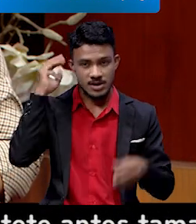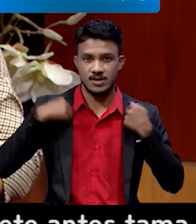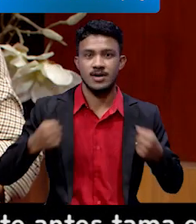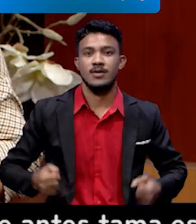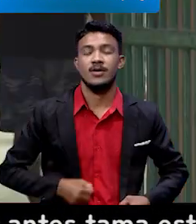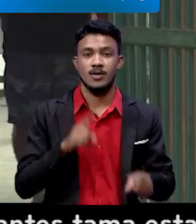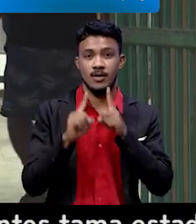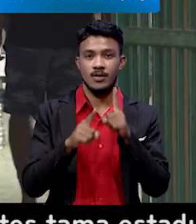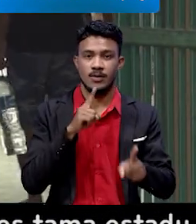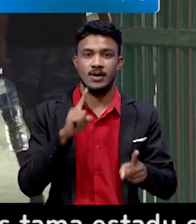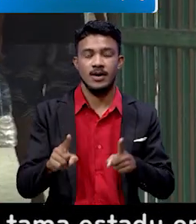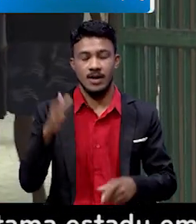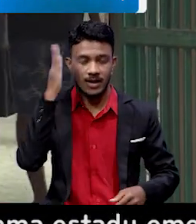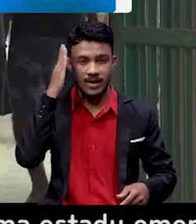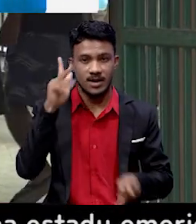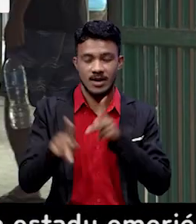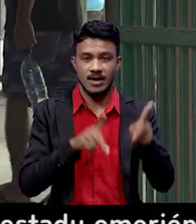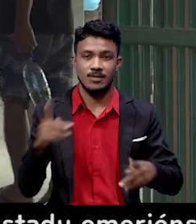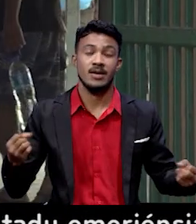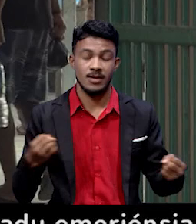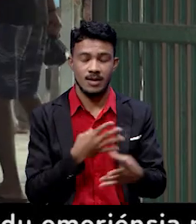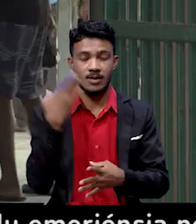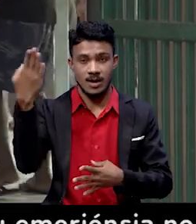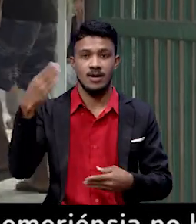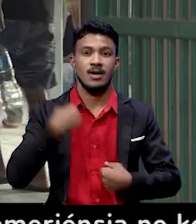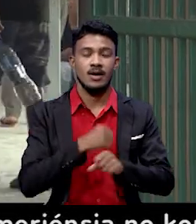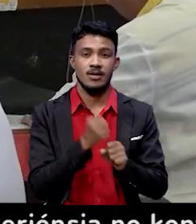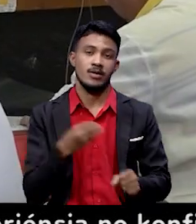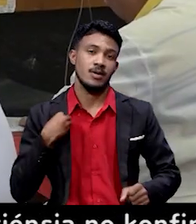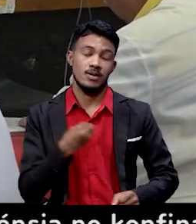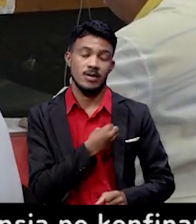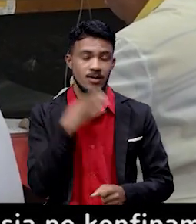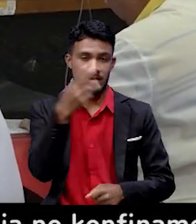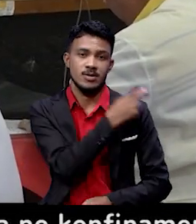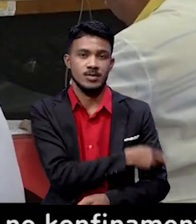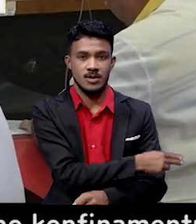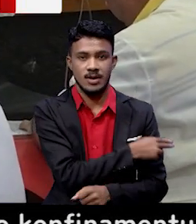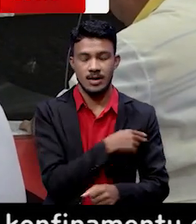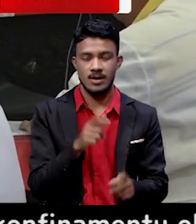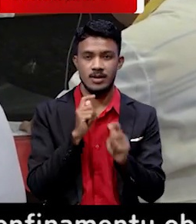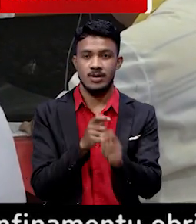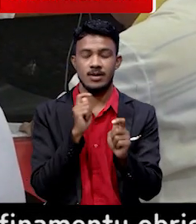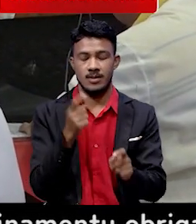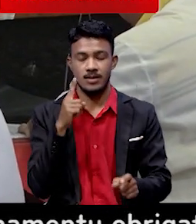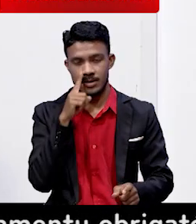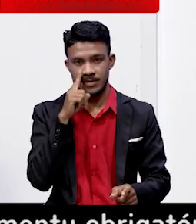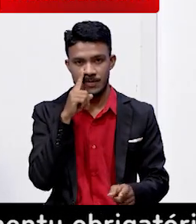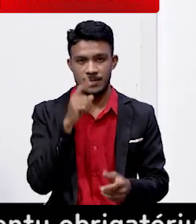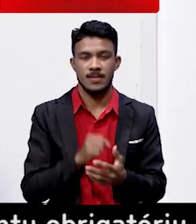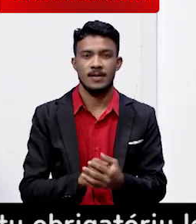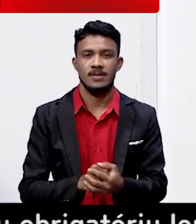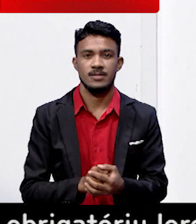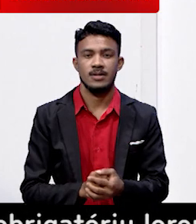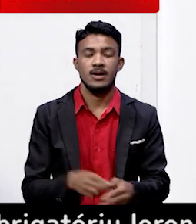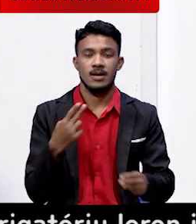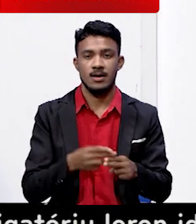comunidade Tauk Atubahalo Tratamento e Hospital Nacional Guido Valadares, tamba Tauk Teste Rastreio Nebe Hospital Aplica.